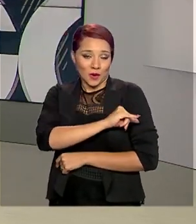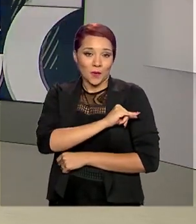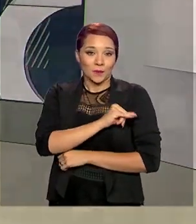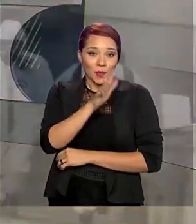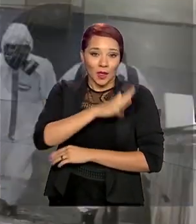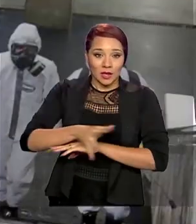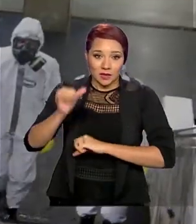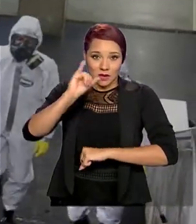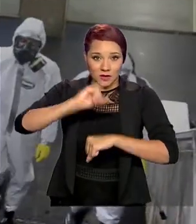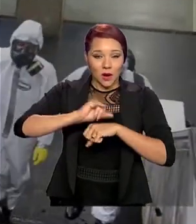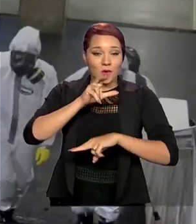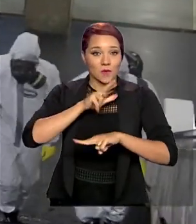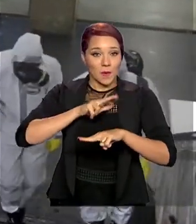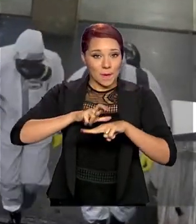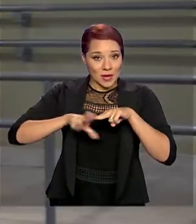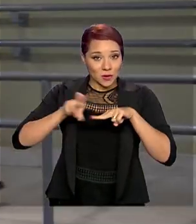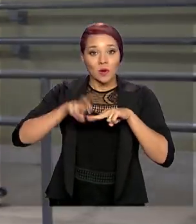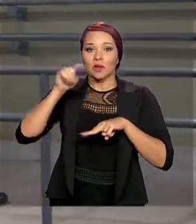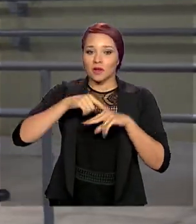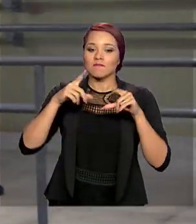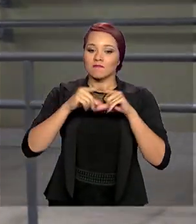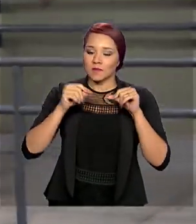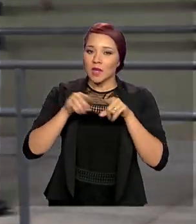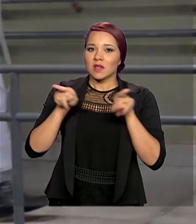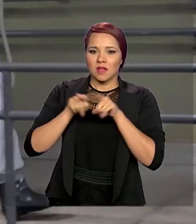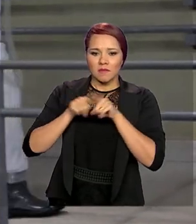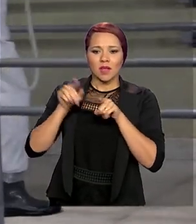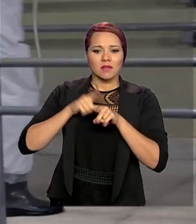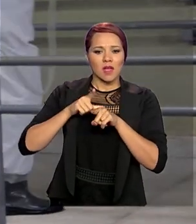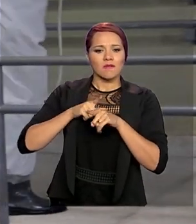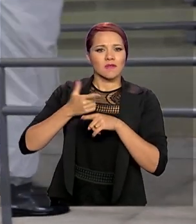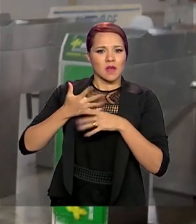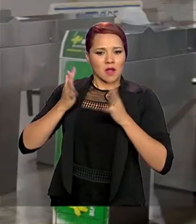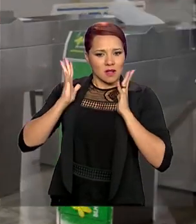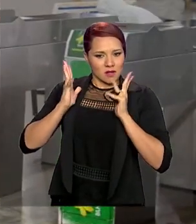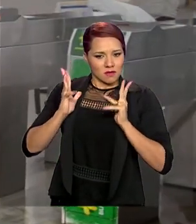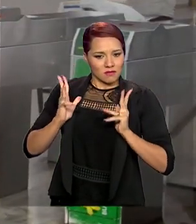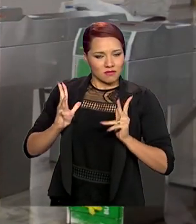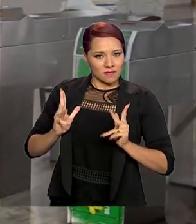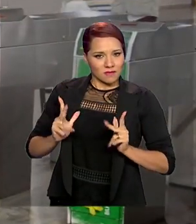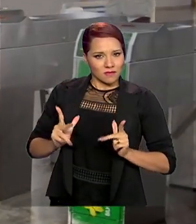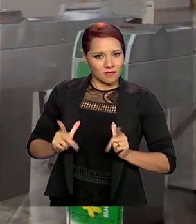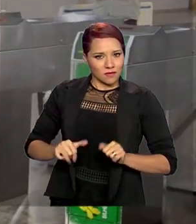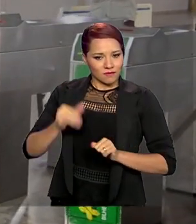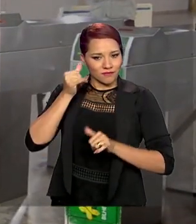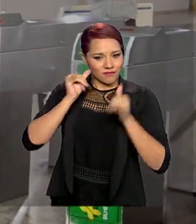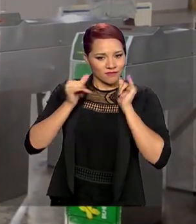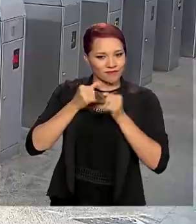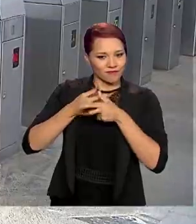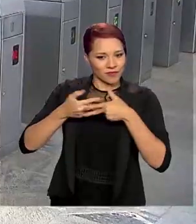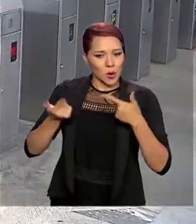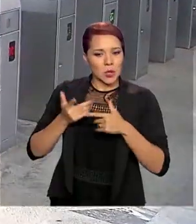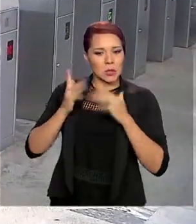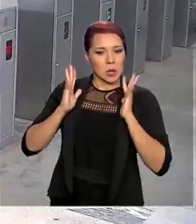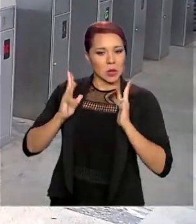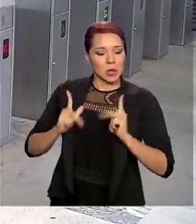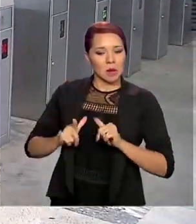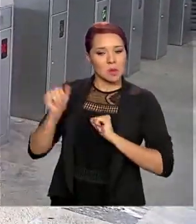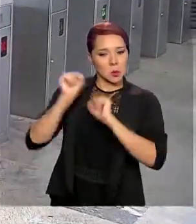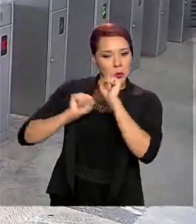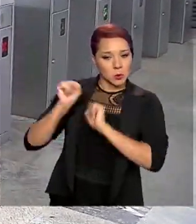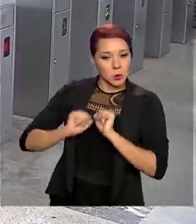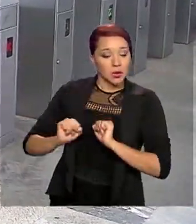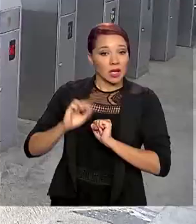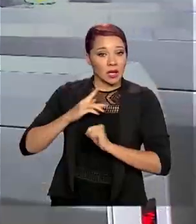estação central do metrô aqui de Brasília também passou por procedimentos de descontaminação na madrugada de sábado. A